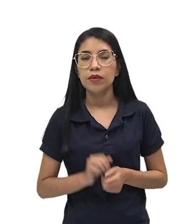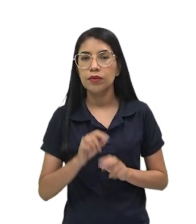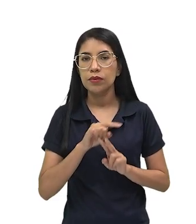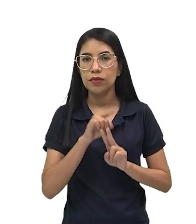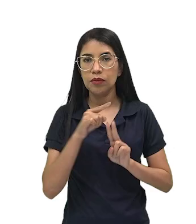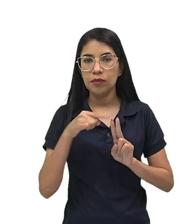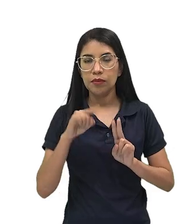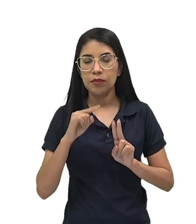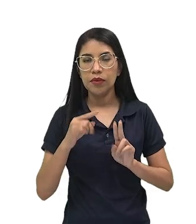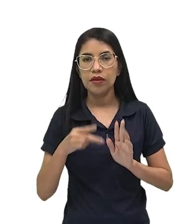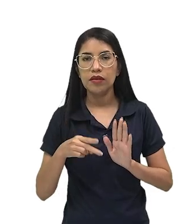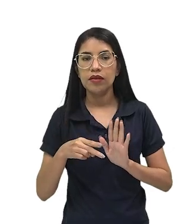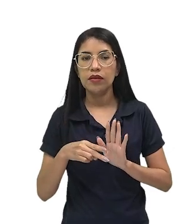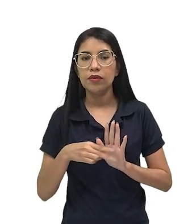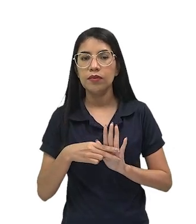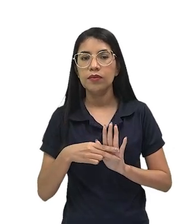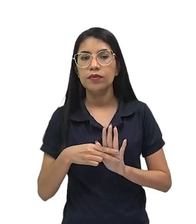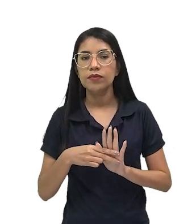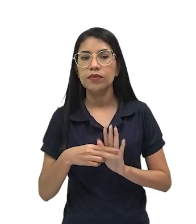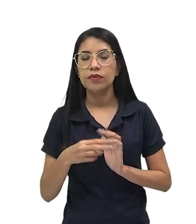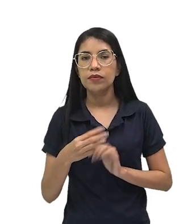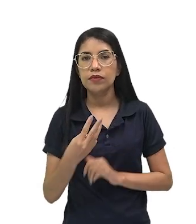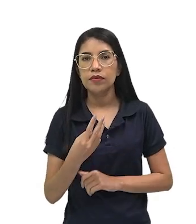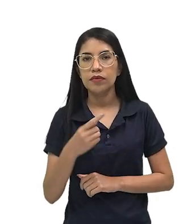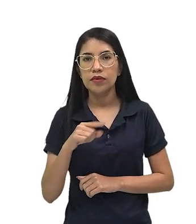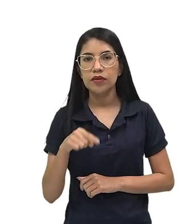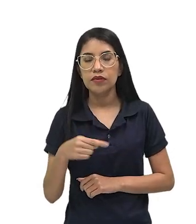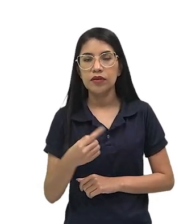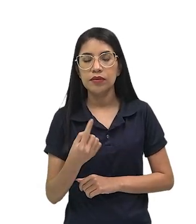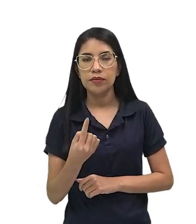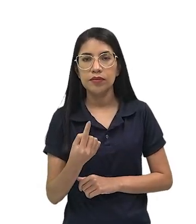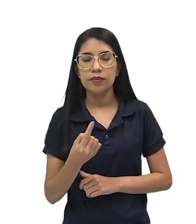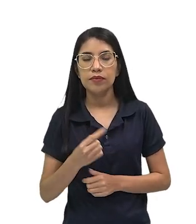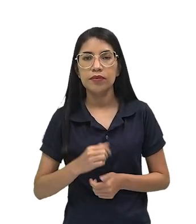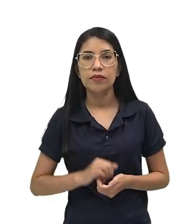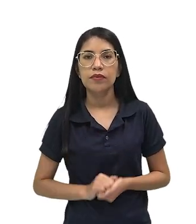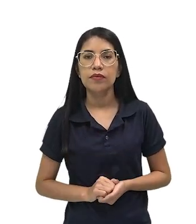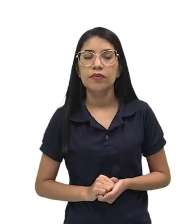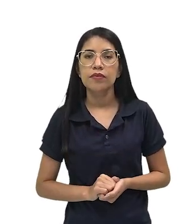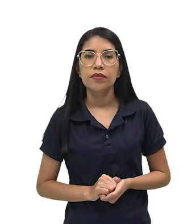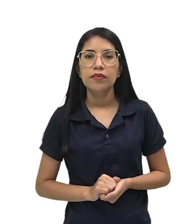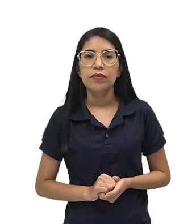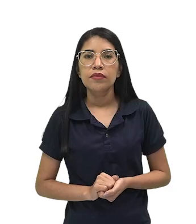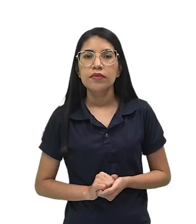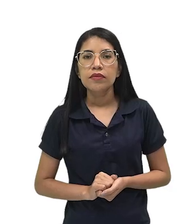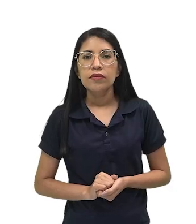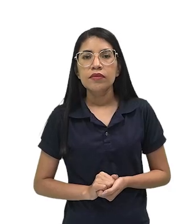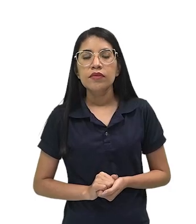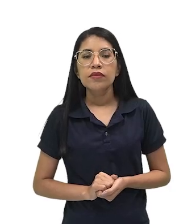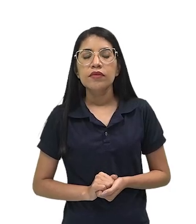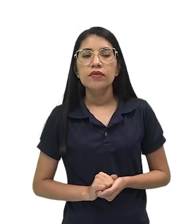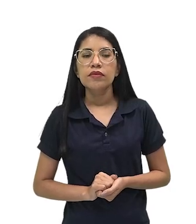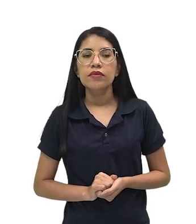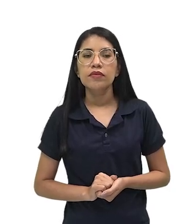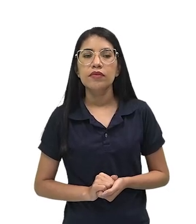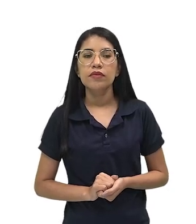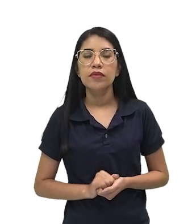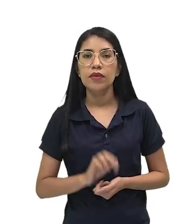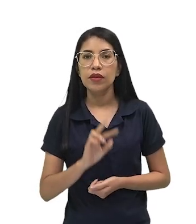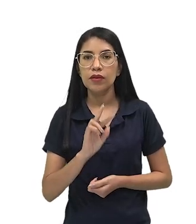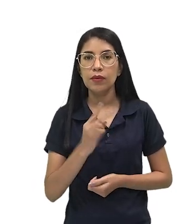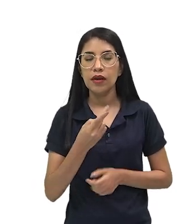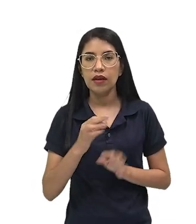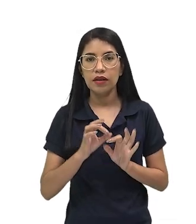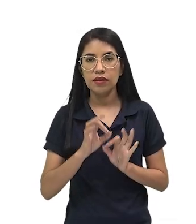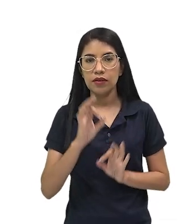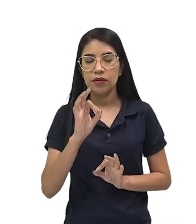π vai ser adotado 3,1 e a altura